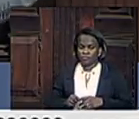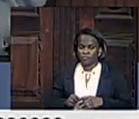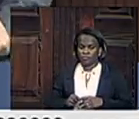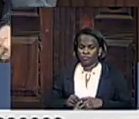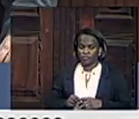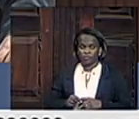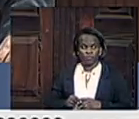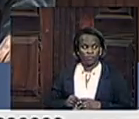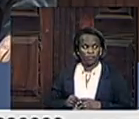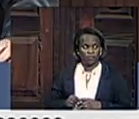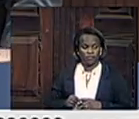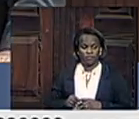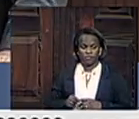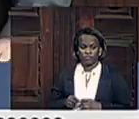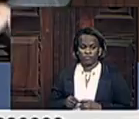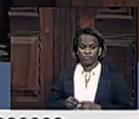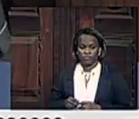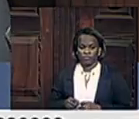Hein?